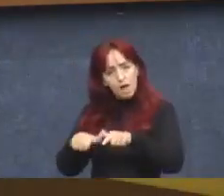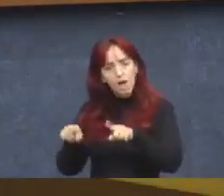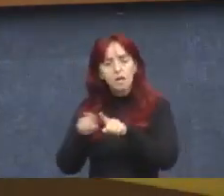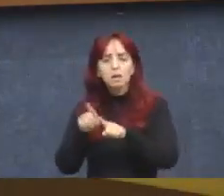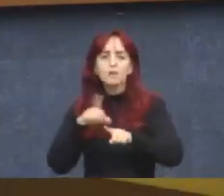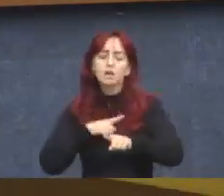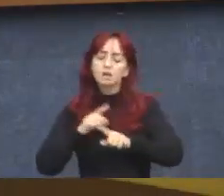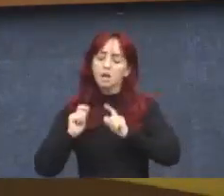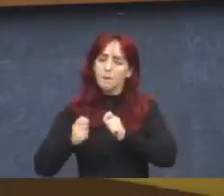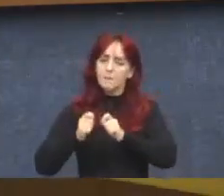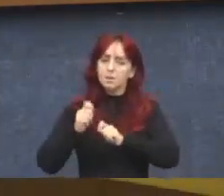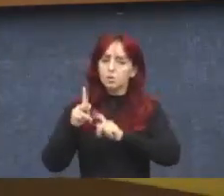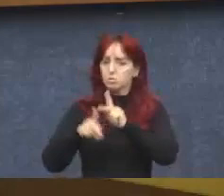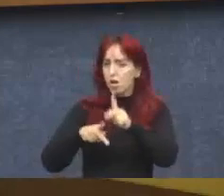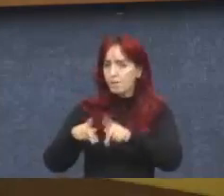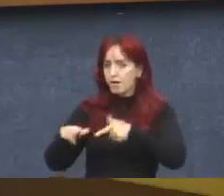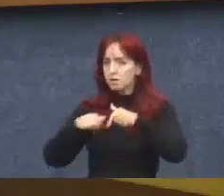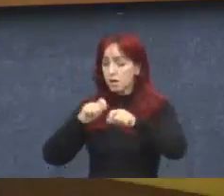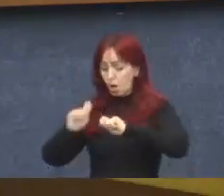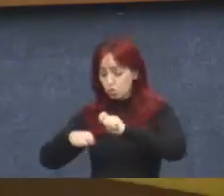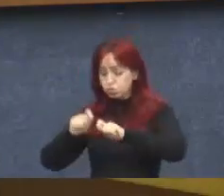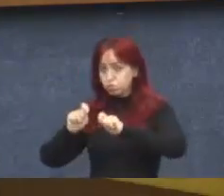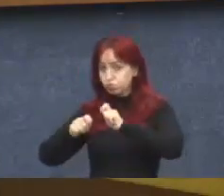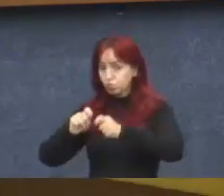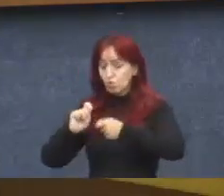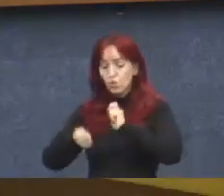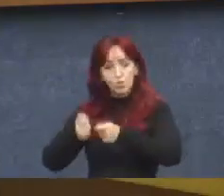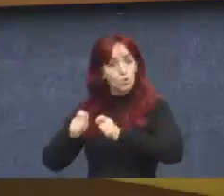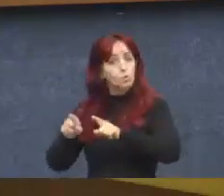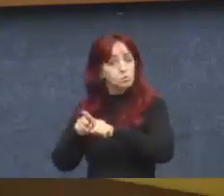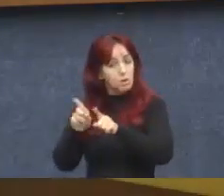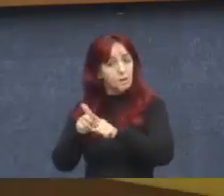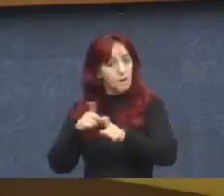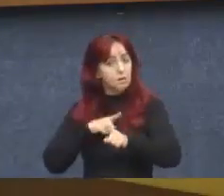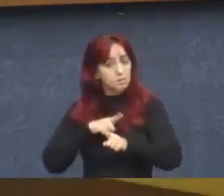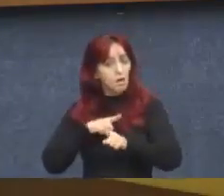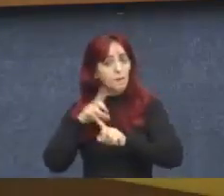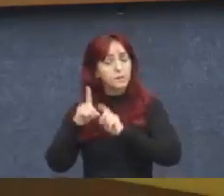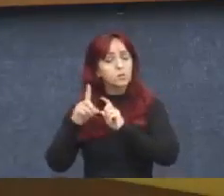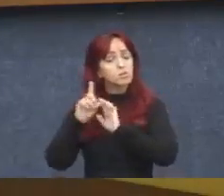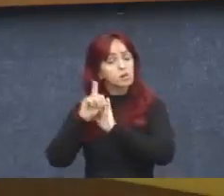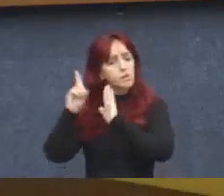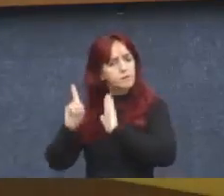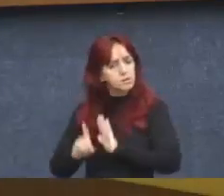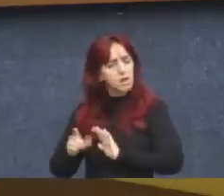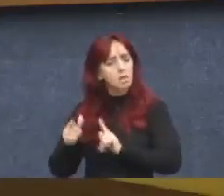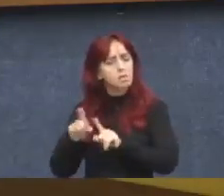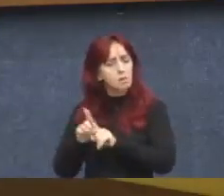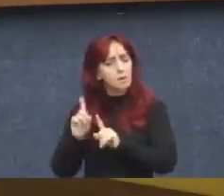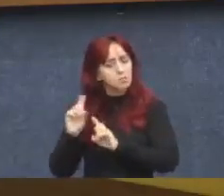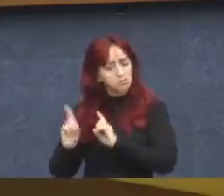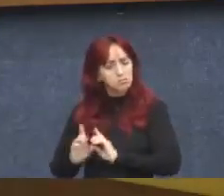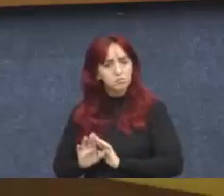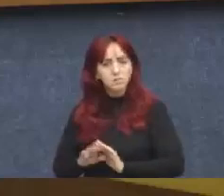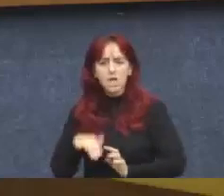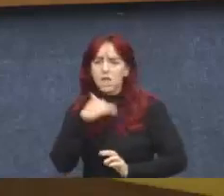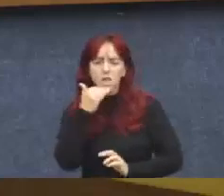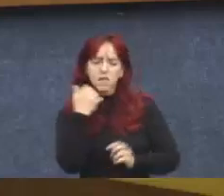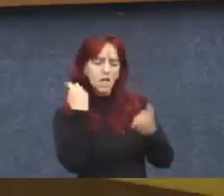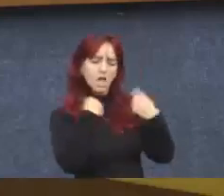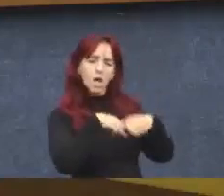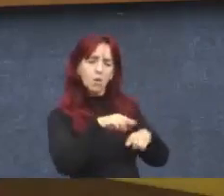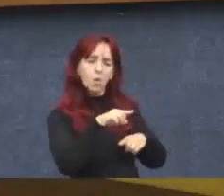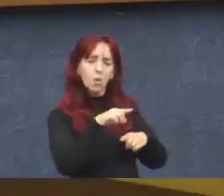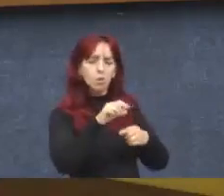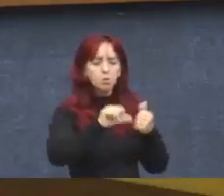deficiência, de vários outros carroceiros que têm que ter 10 anos para essa transição. Ninguém é contra a transição.